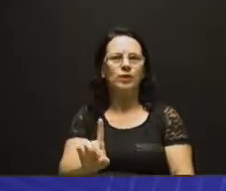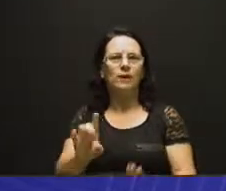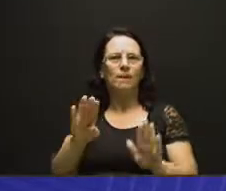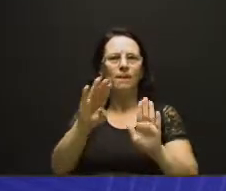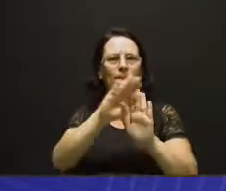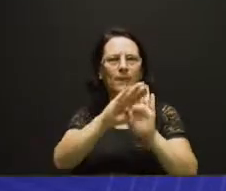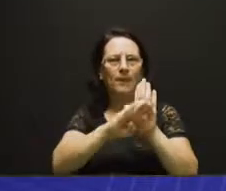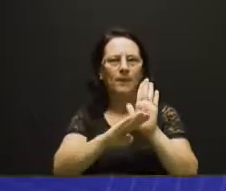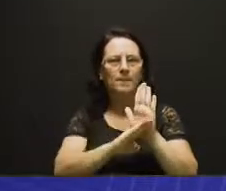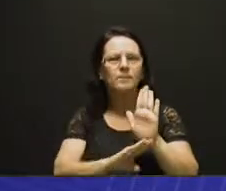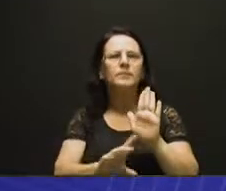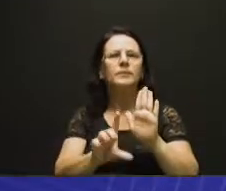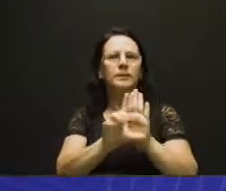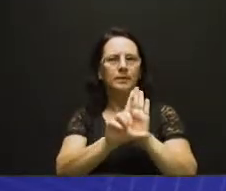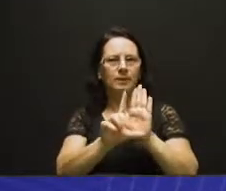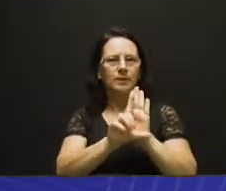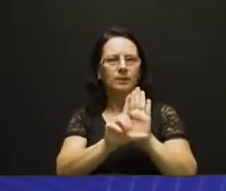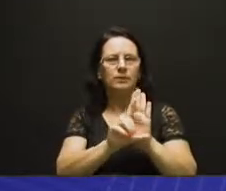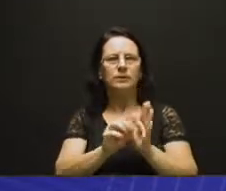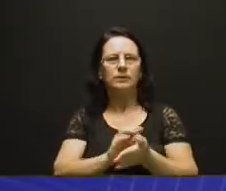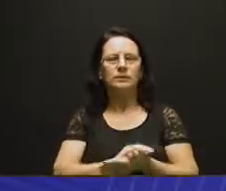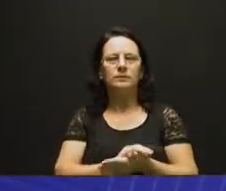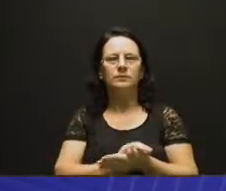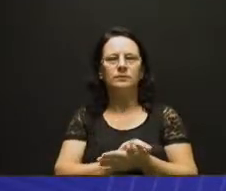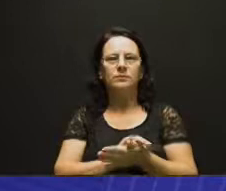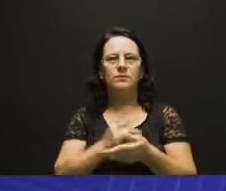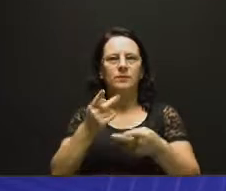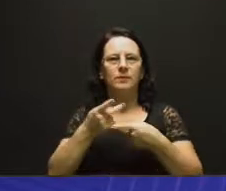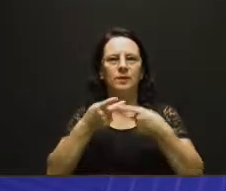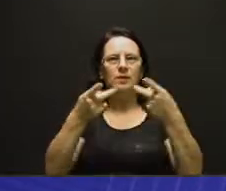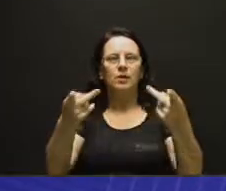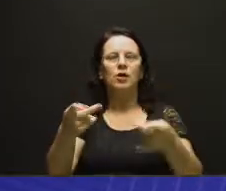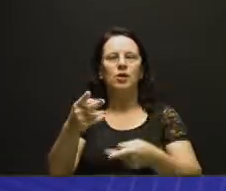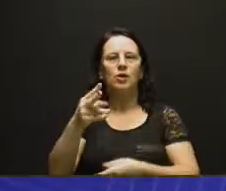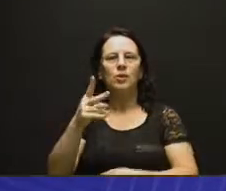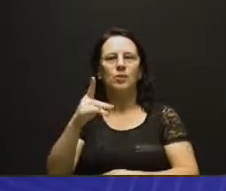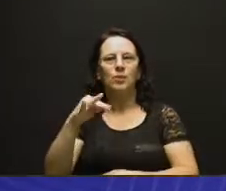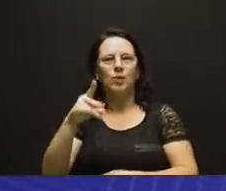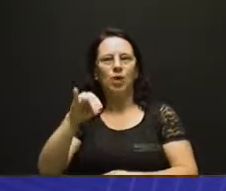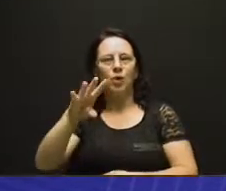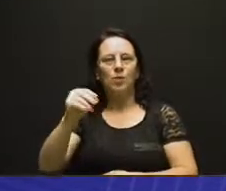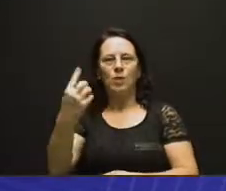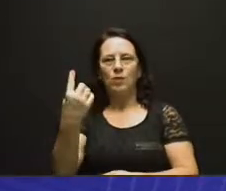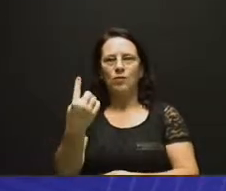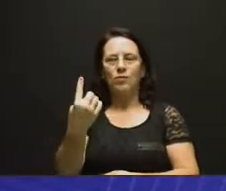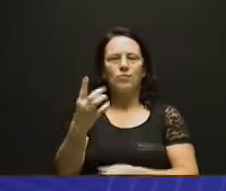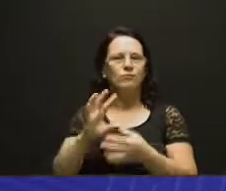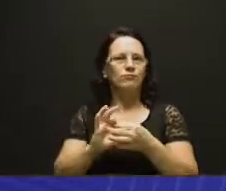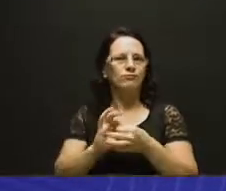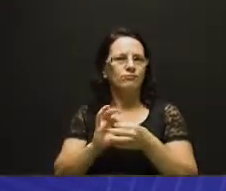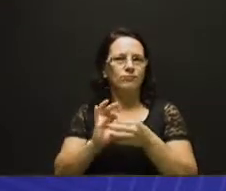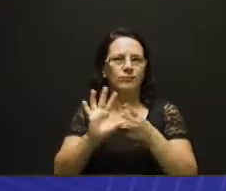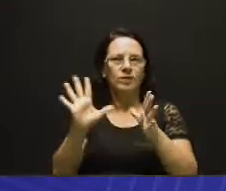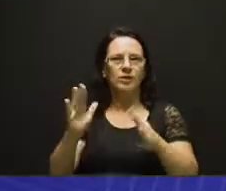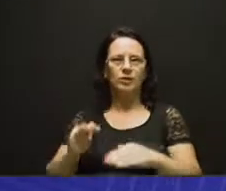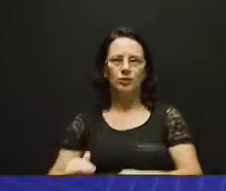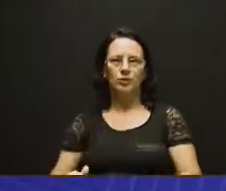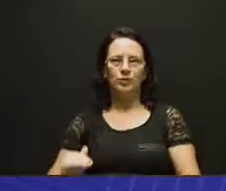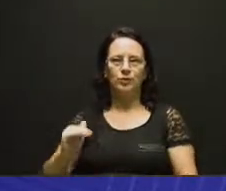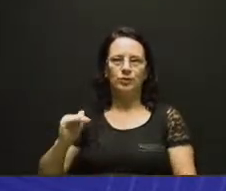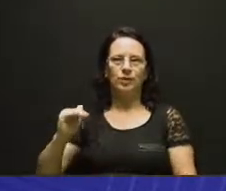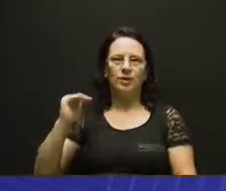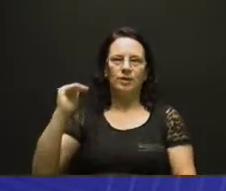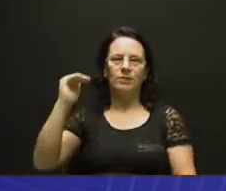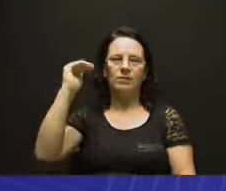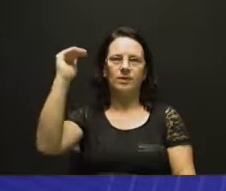nota na nossa constituição federal e promover o protagonismo a autonomia das pessoas com deficiência desde a infância elas não